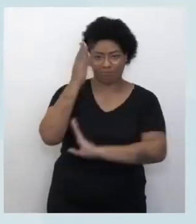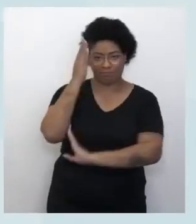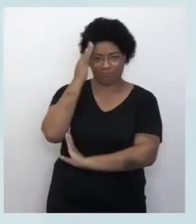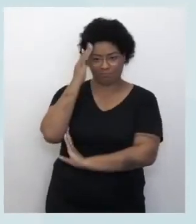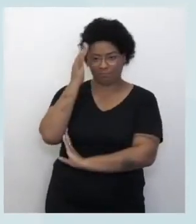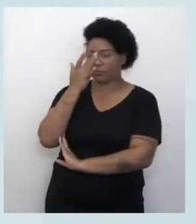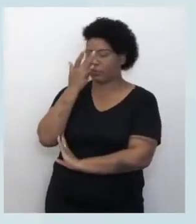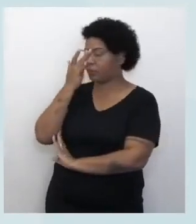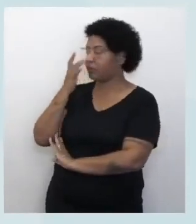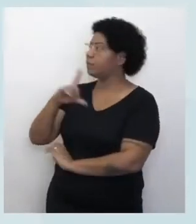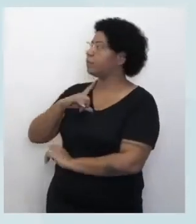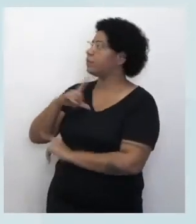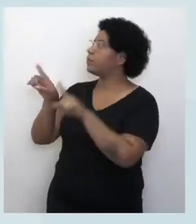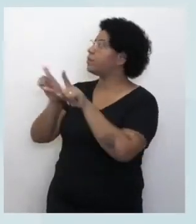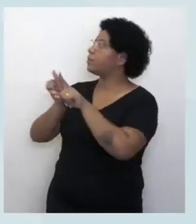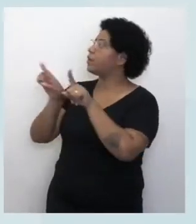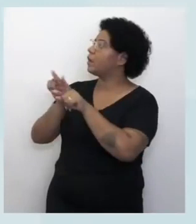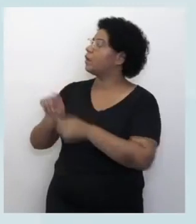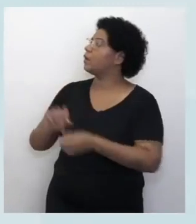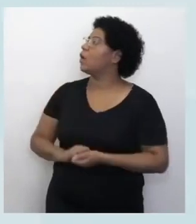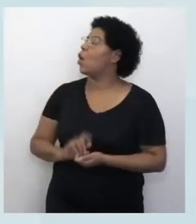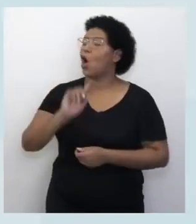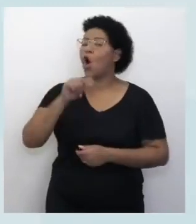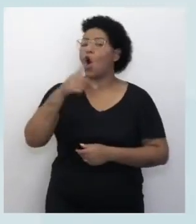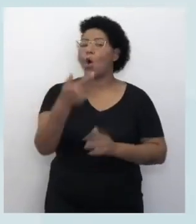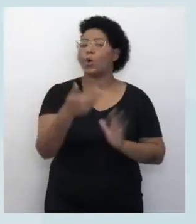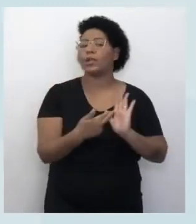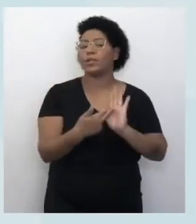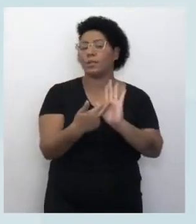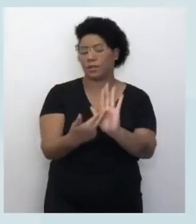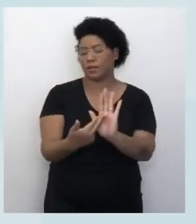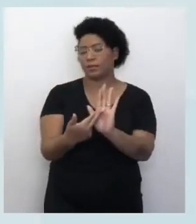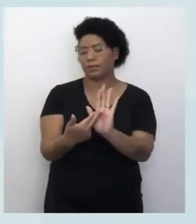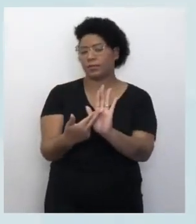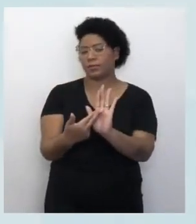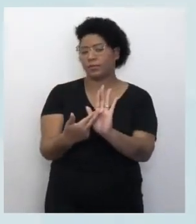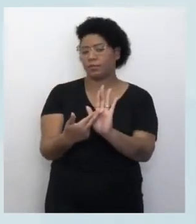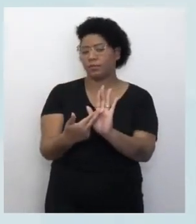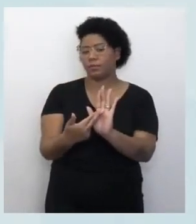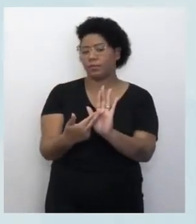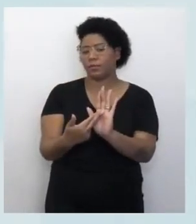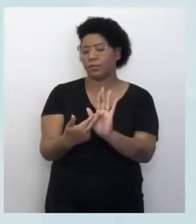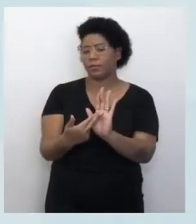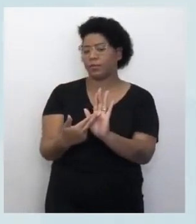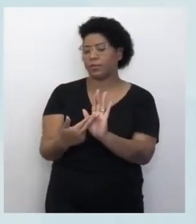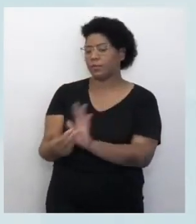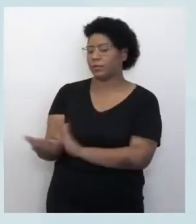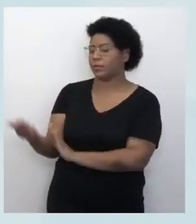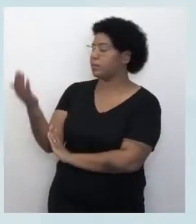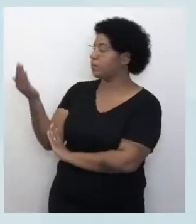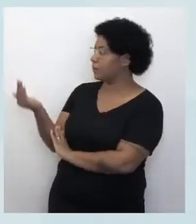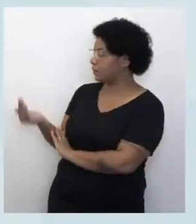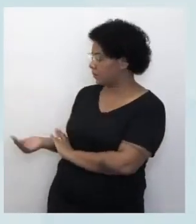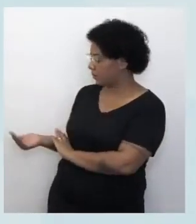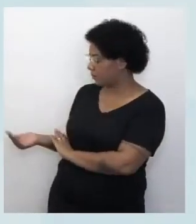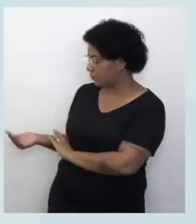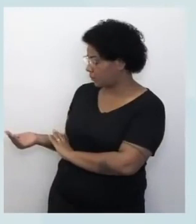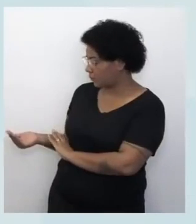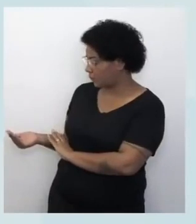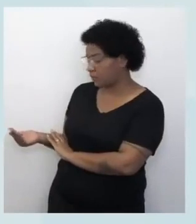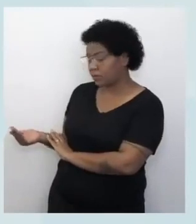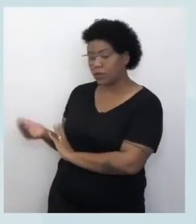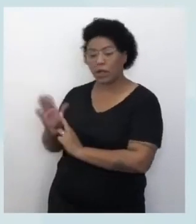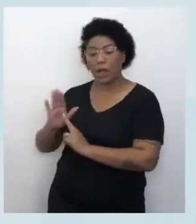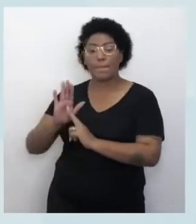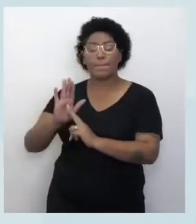temos outras representações que pode estar em uma reação química, indicando